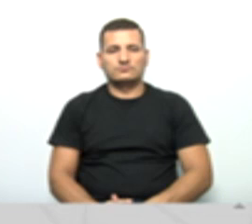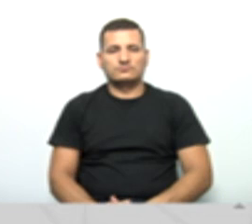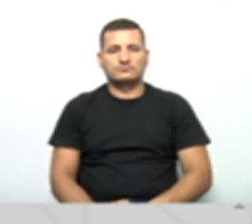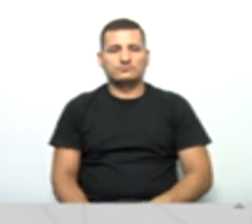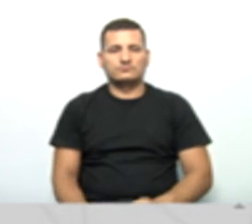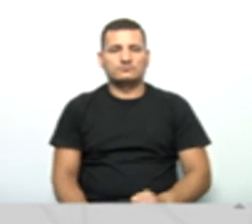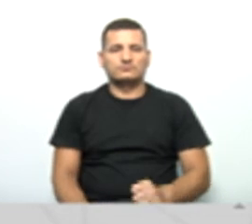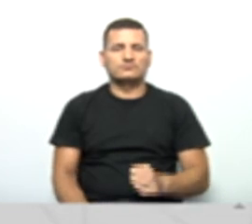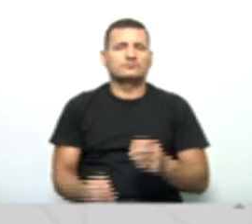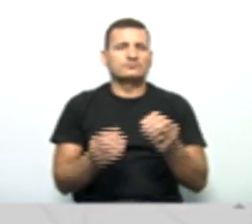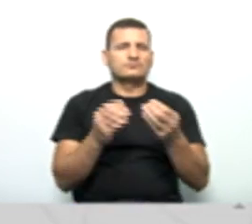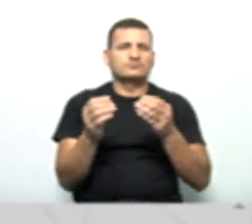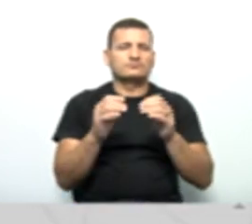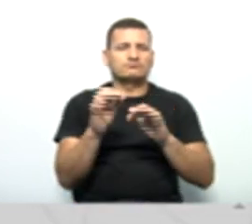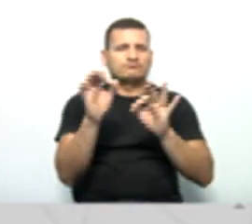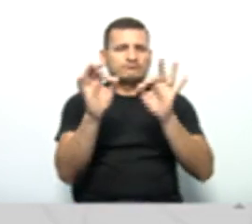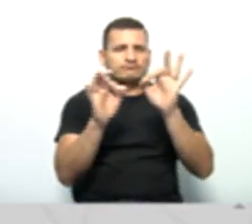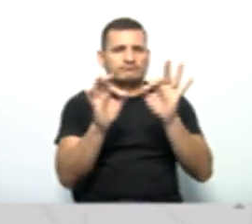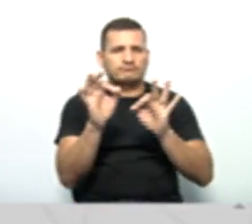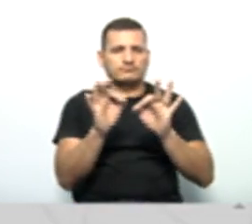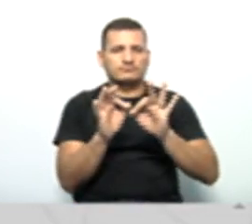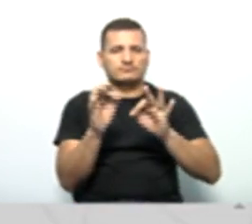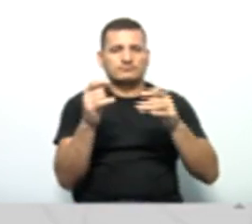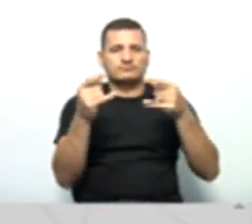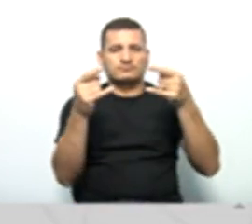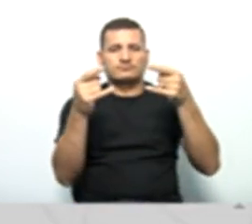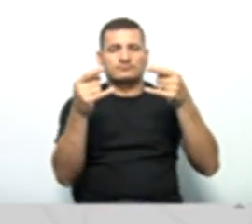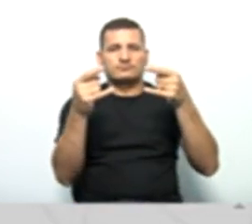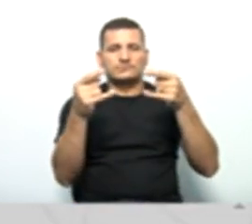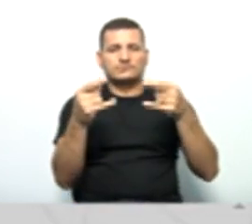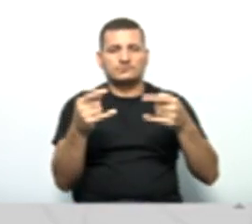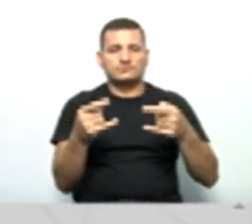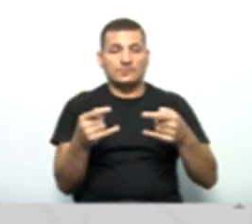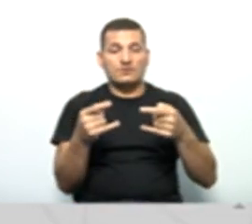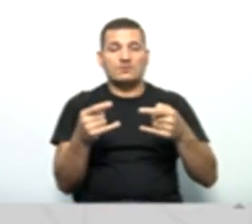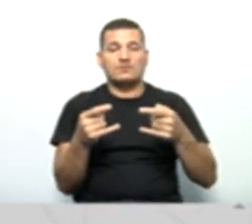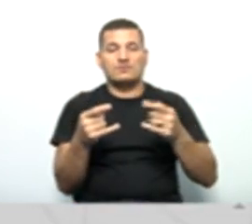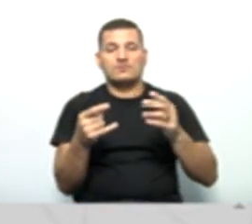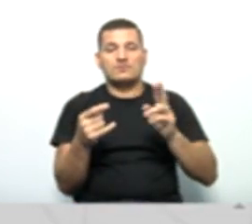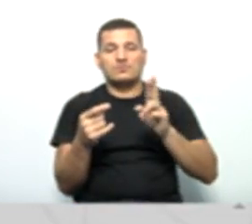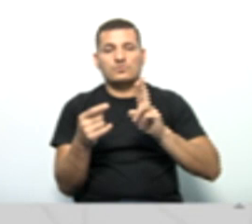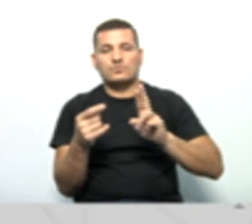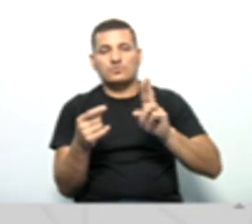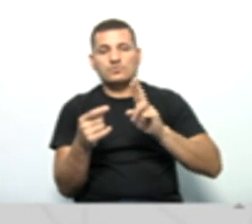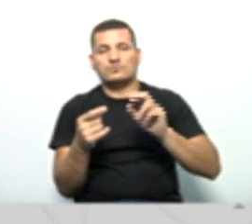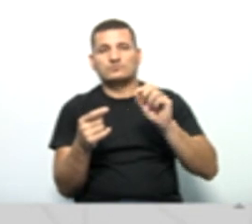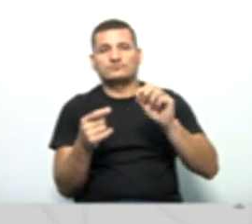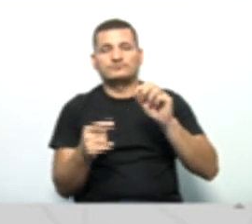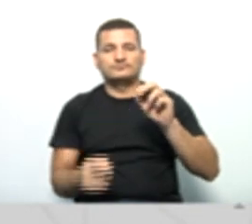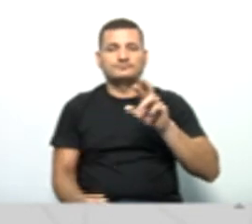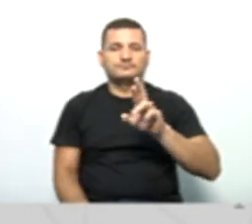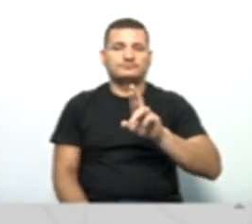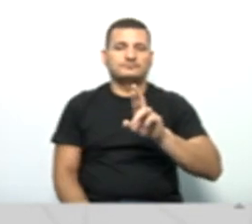Para ordenar uma lista, utilizamos os objetos resolve,